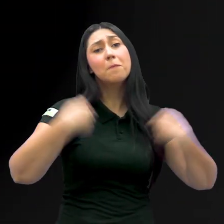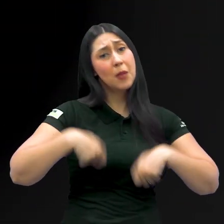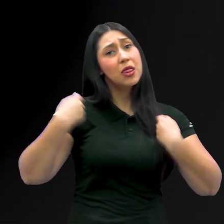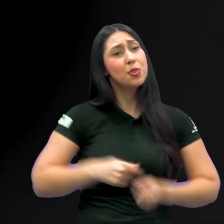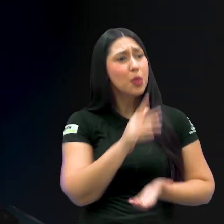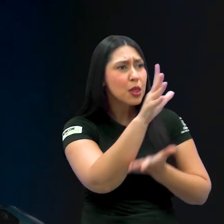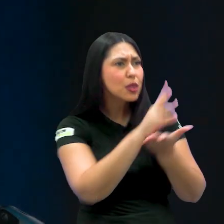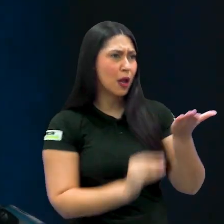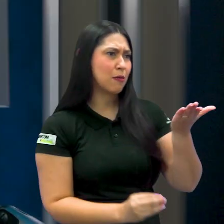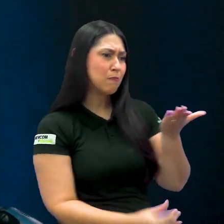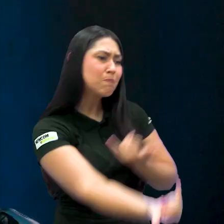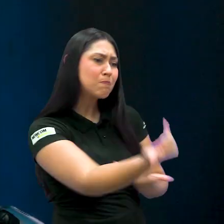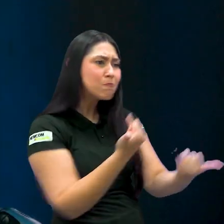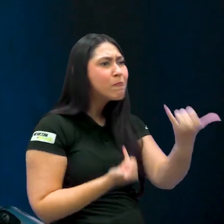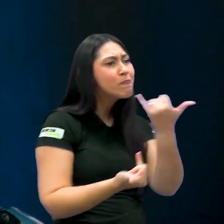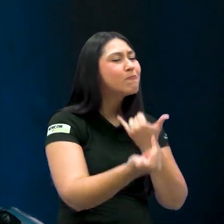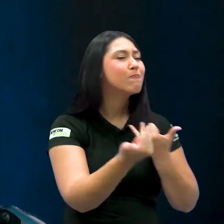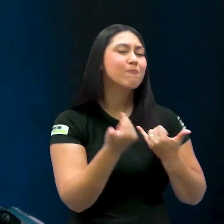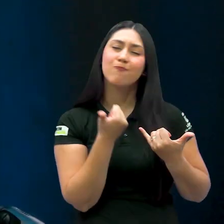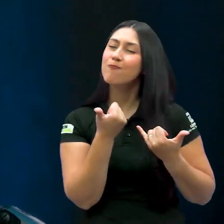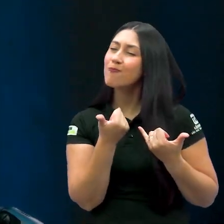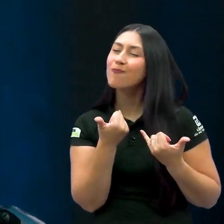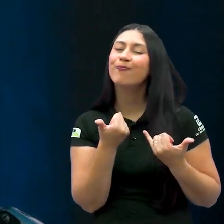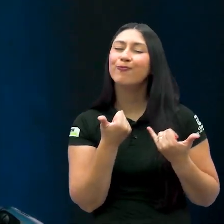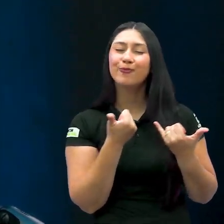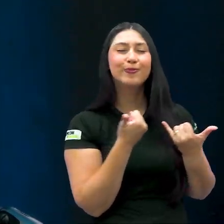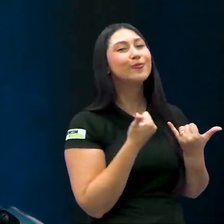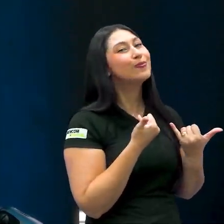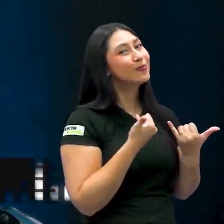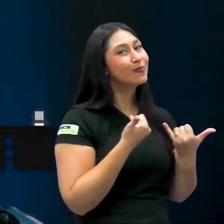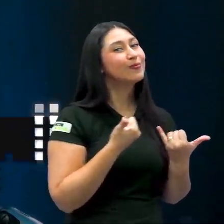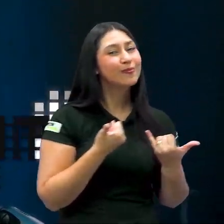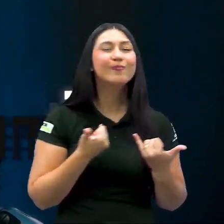Deveria ter falado como a gente ouviu.